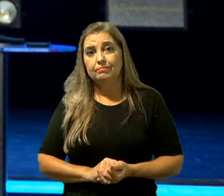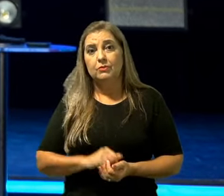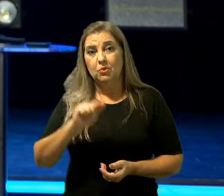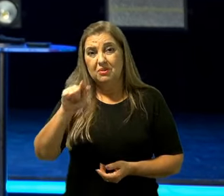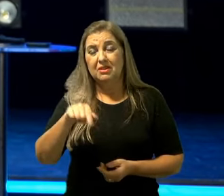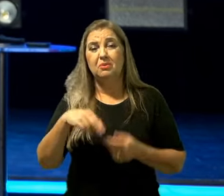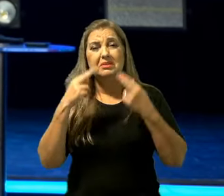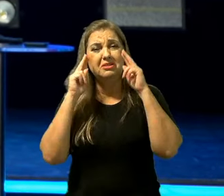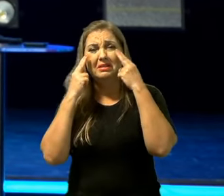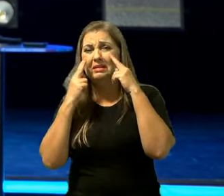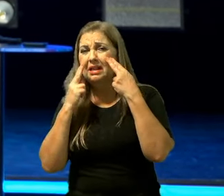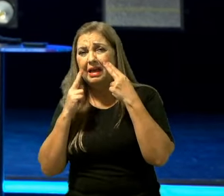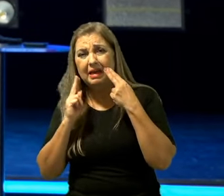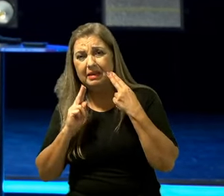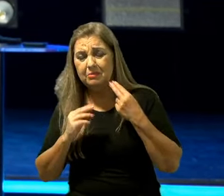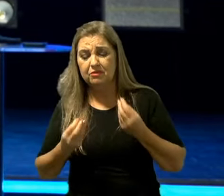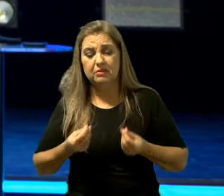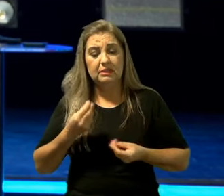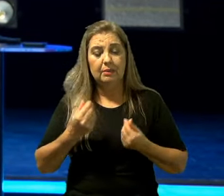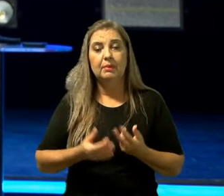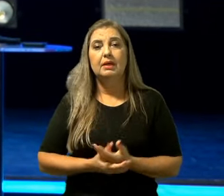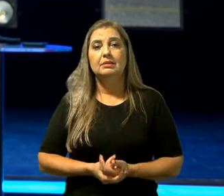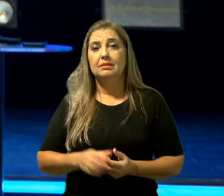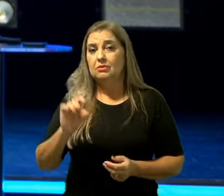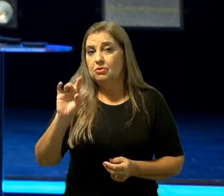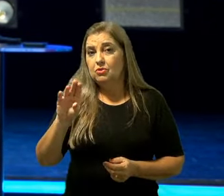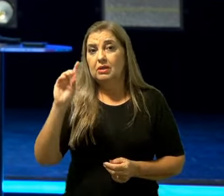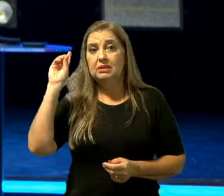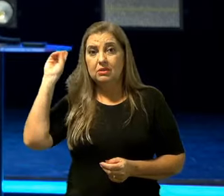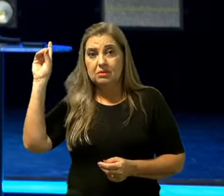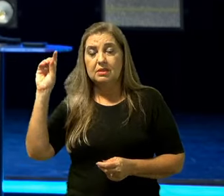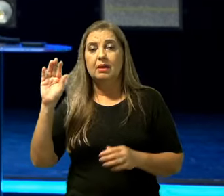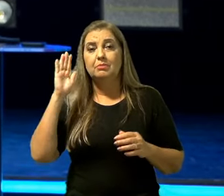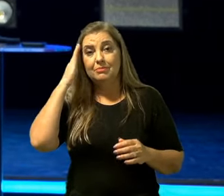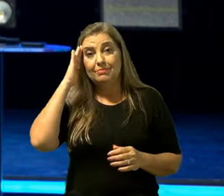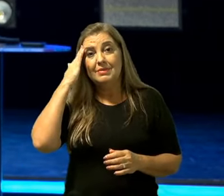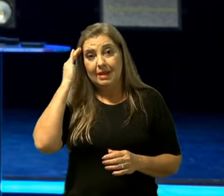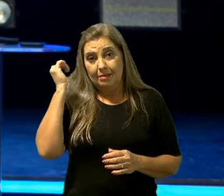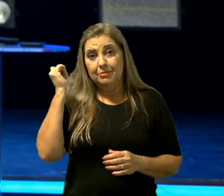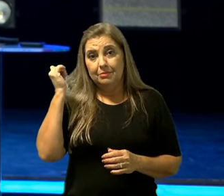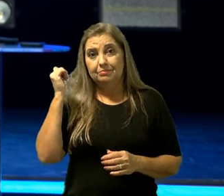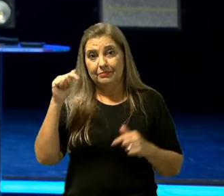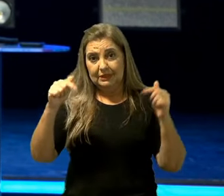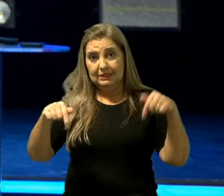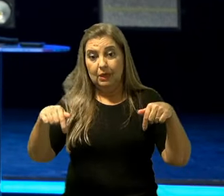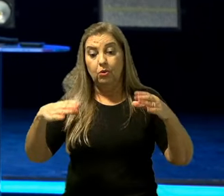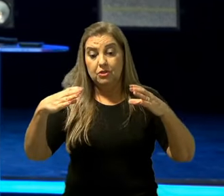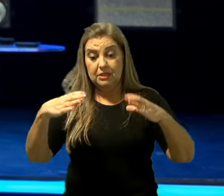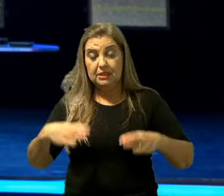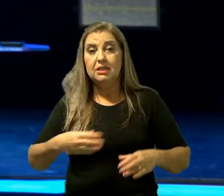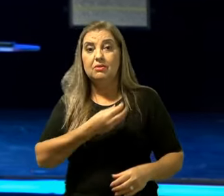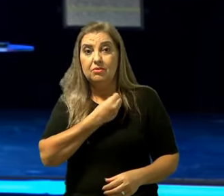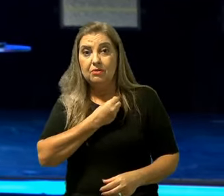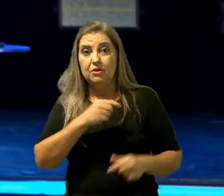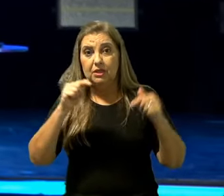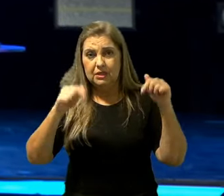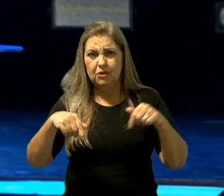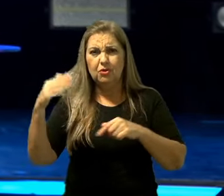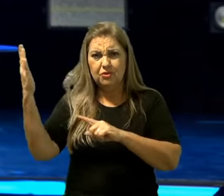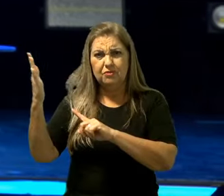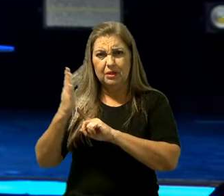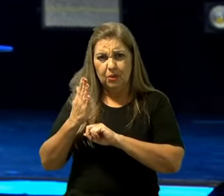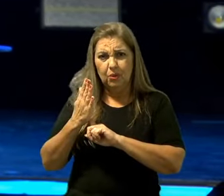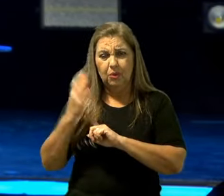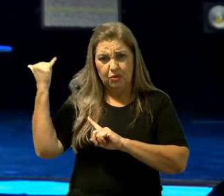quantas lágrimas foram derramadas. Só você e Deus sabe. Para você estar onde você está, vivendo aquilo que Deus falou que você